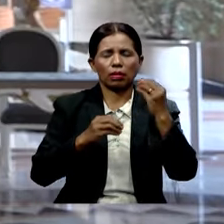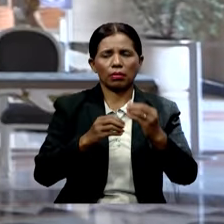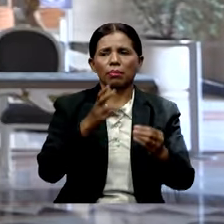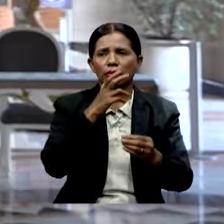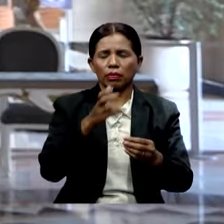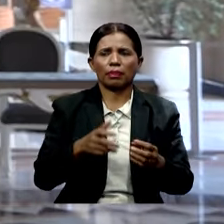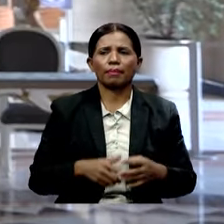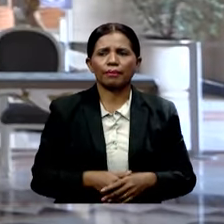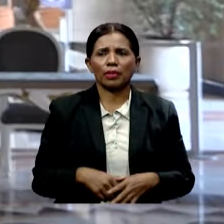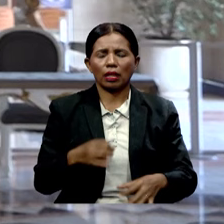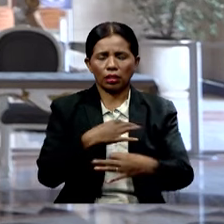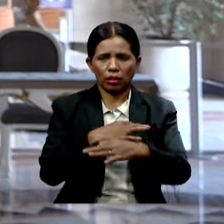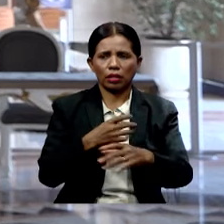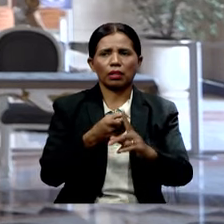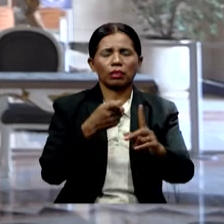agora,